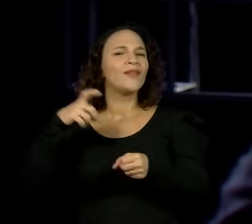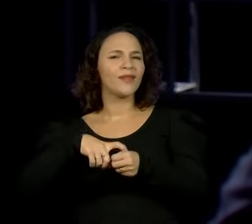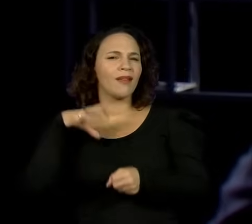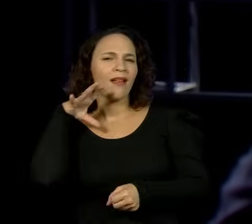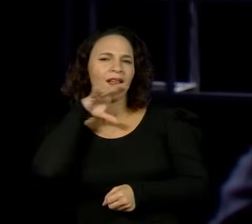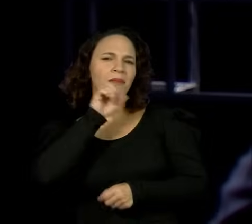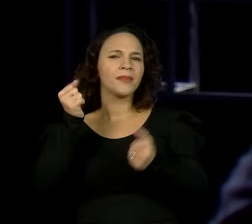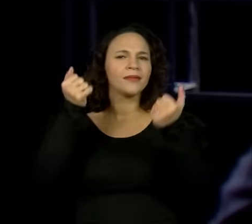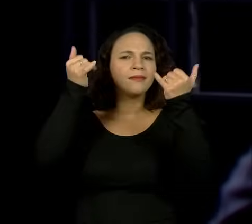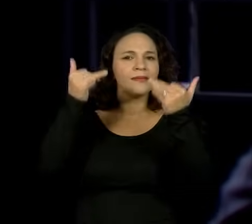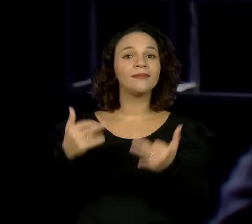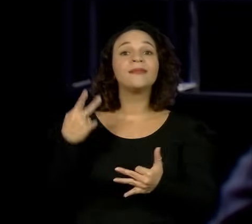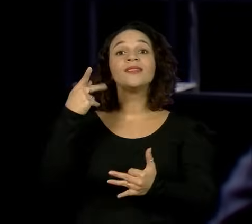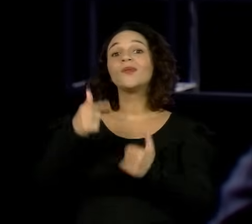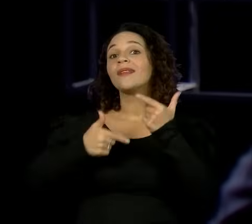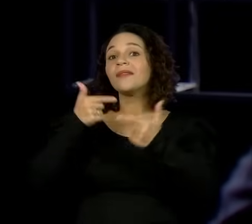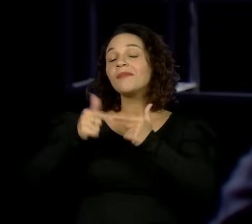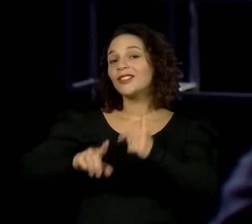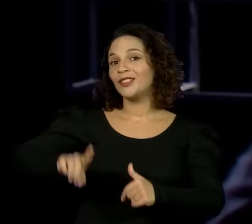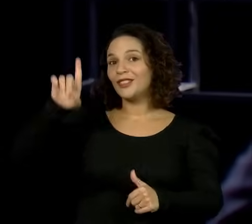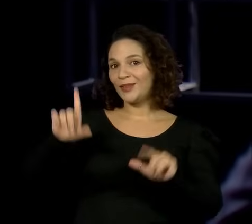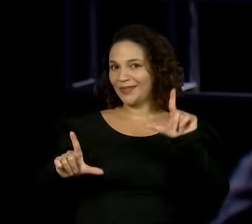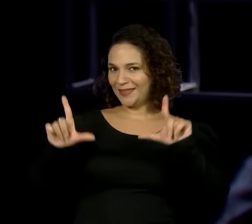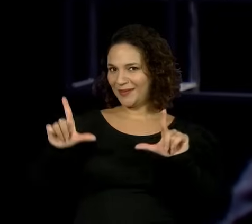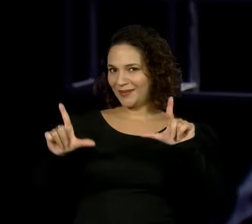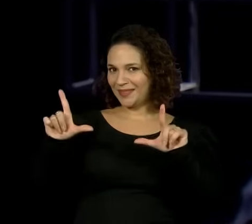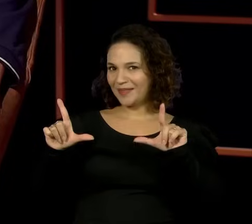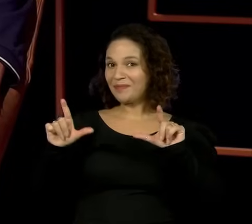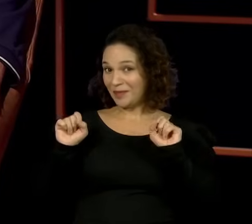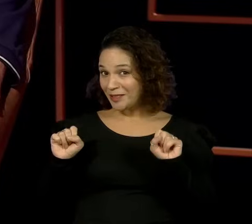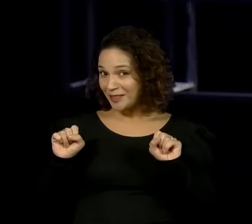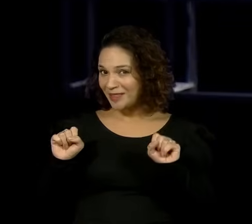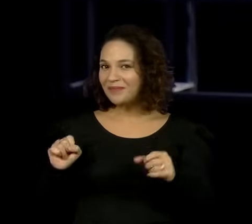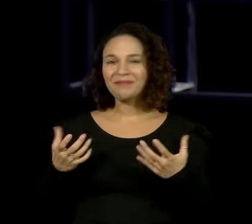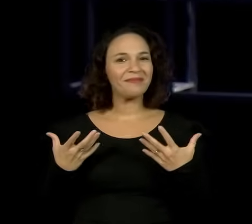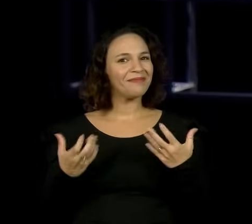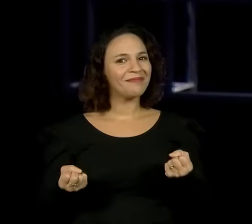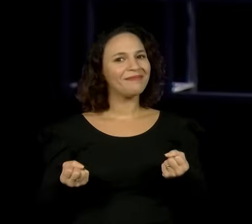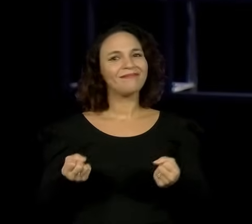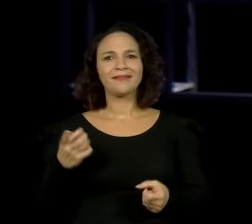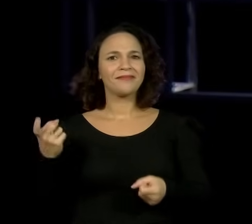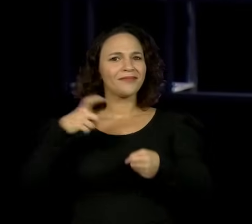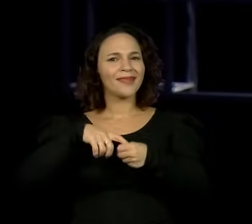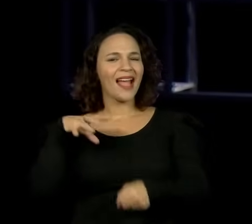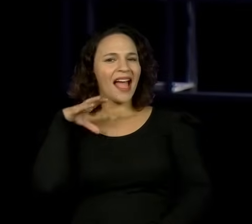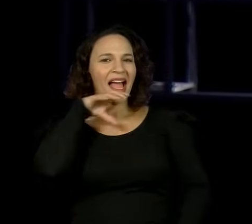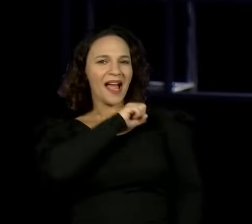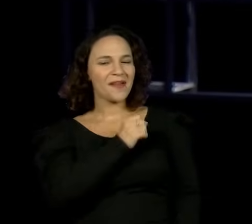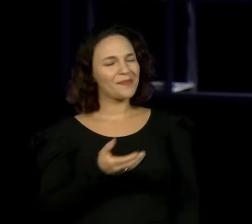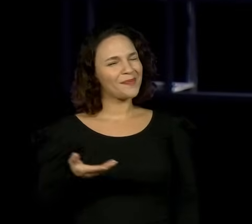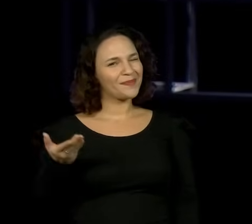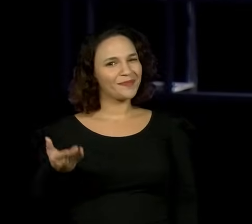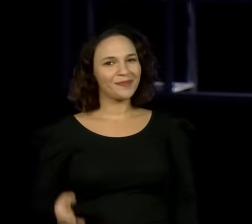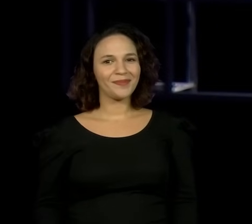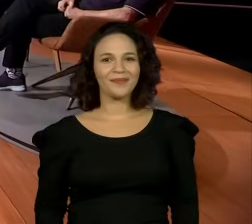para falar dos seus trabalhos como diretor de TV. Pode Obrigado. ser? Voltamos já com Jacques